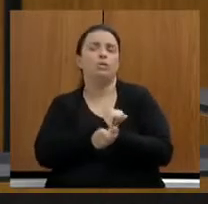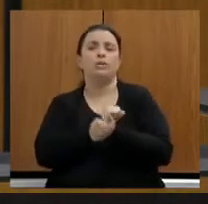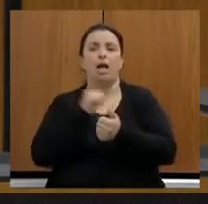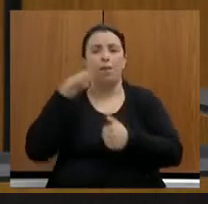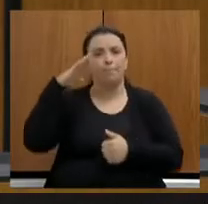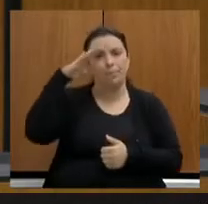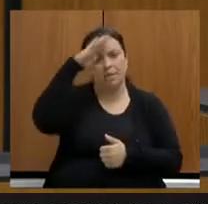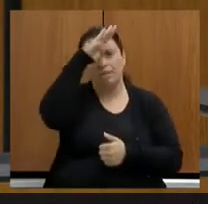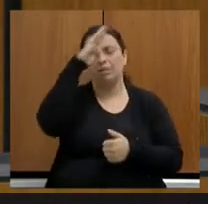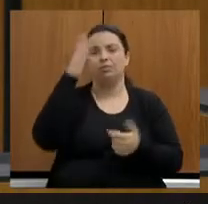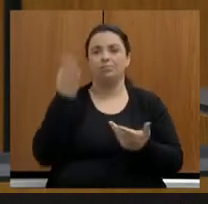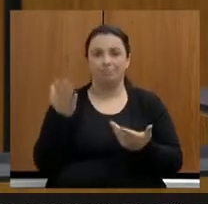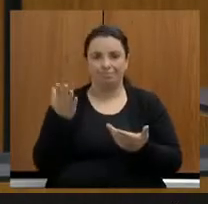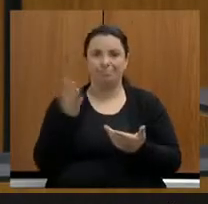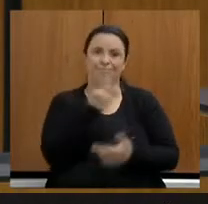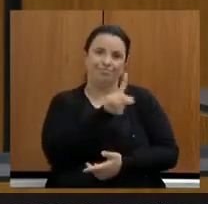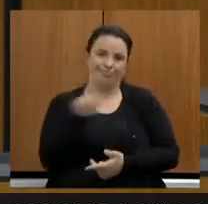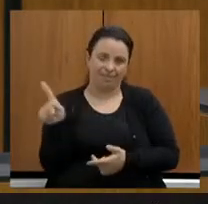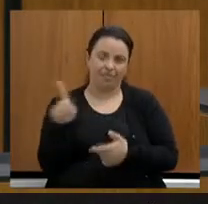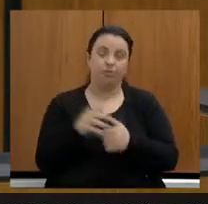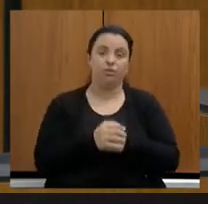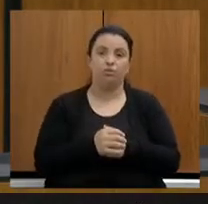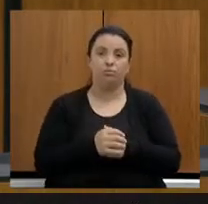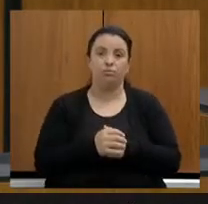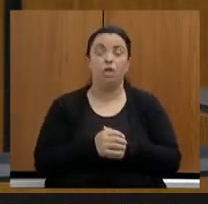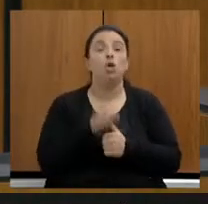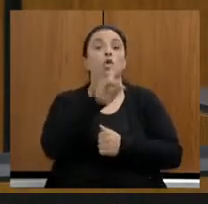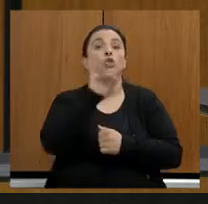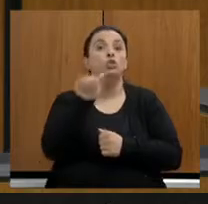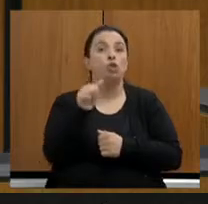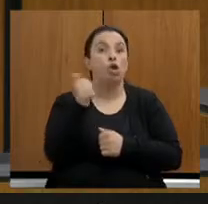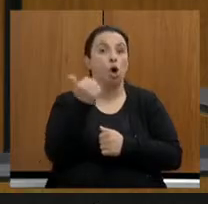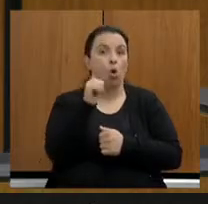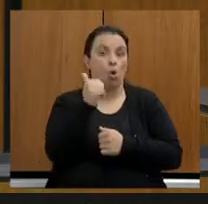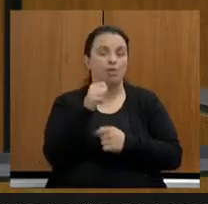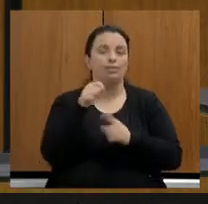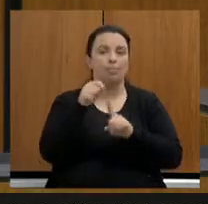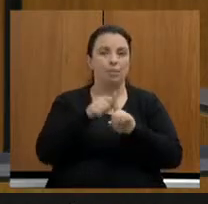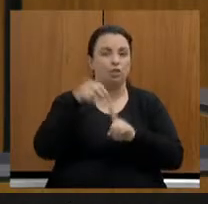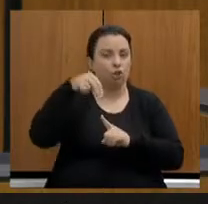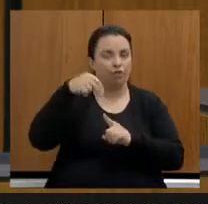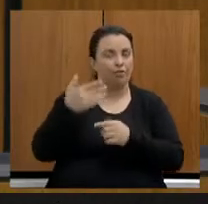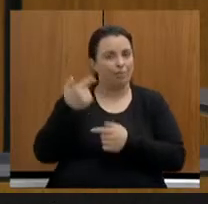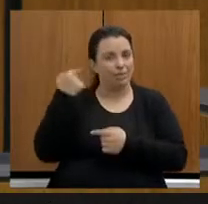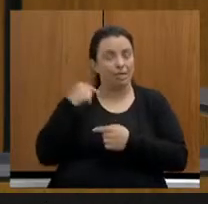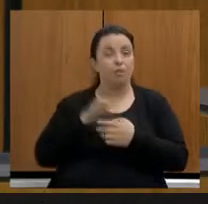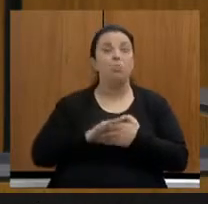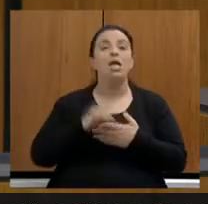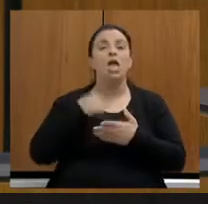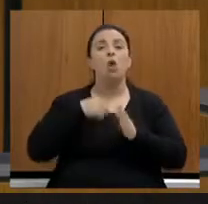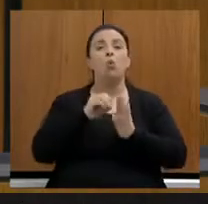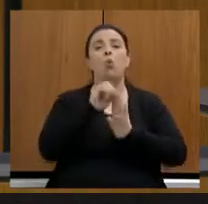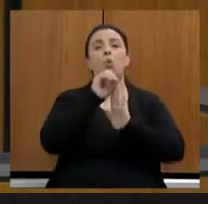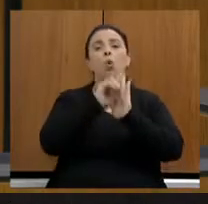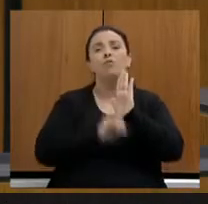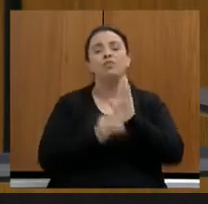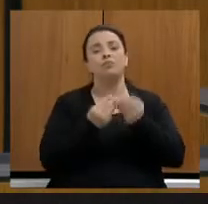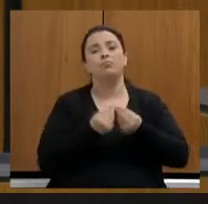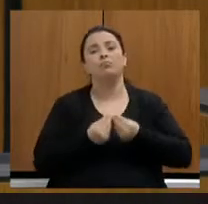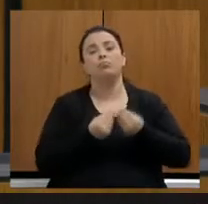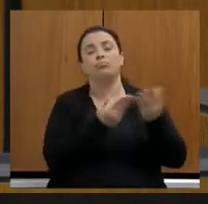no dia Onze de Novembro eu fiz um ofício endereçado a vossa excelência